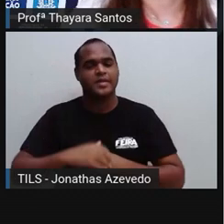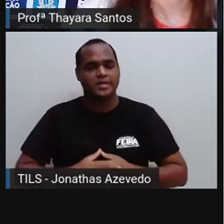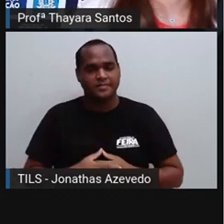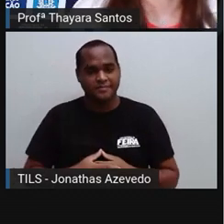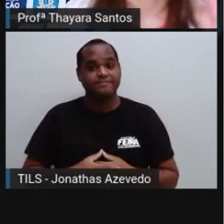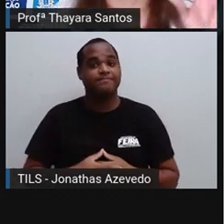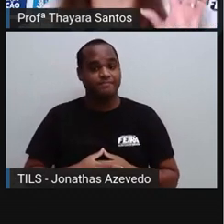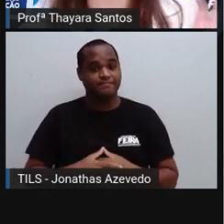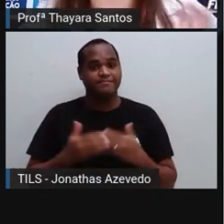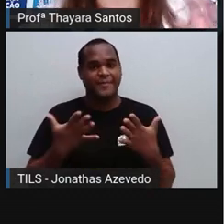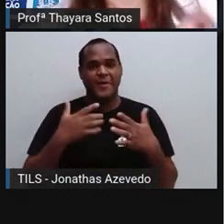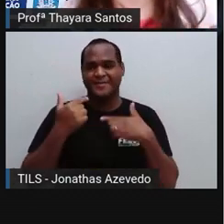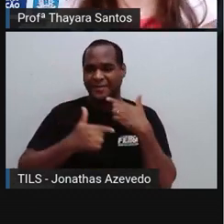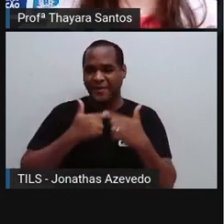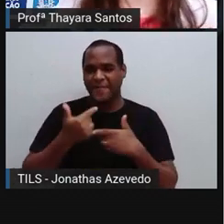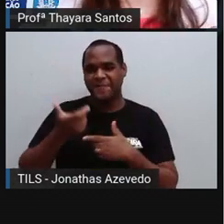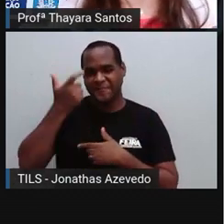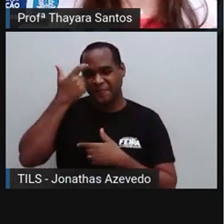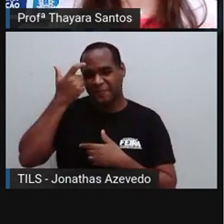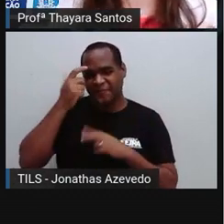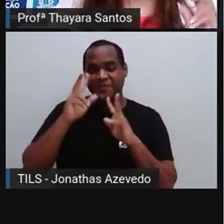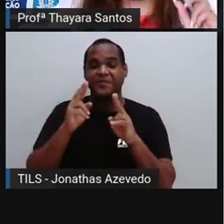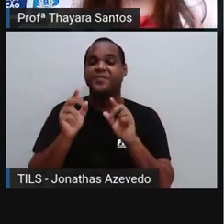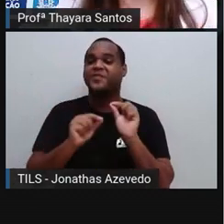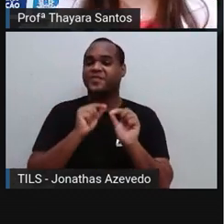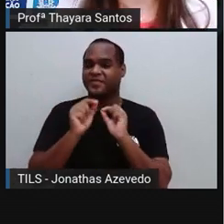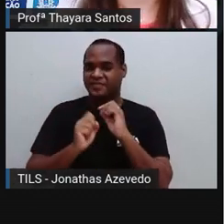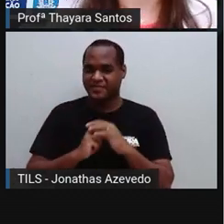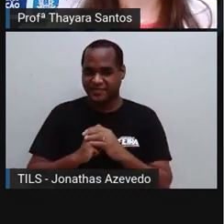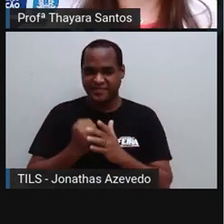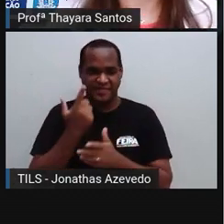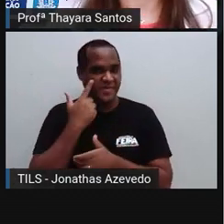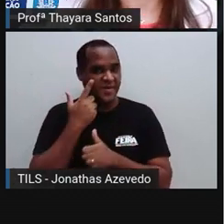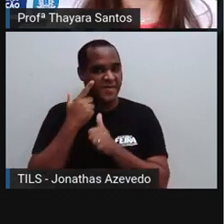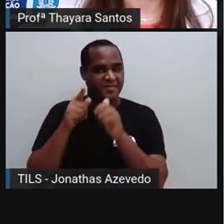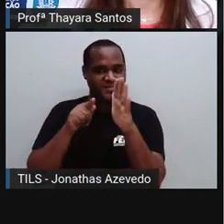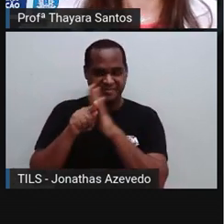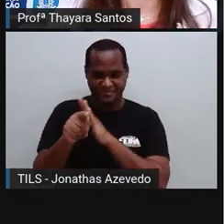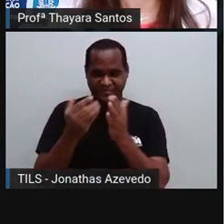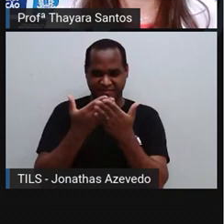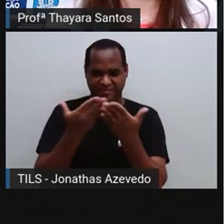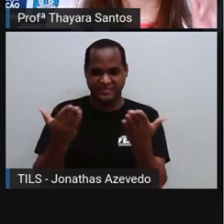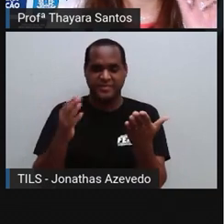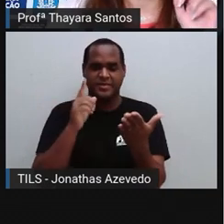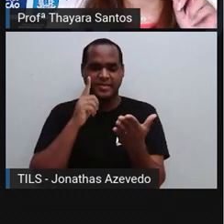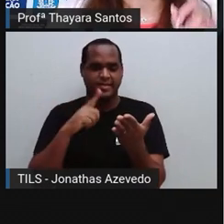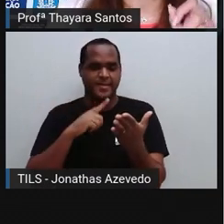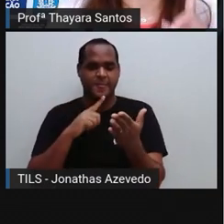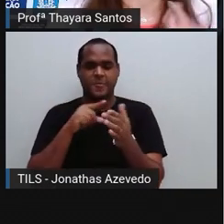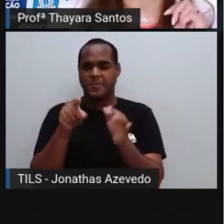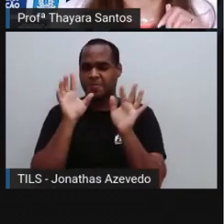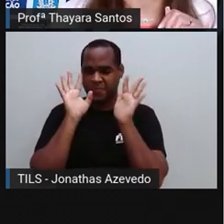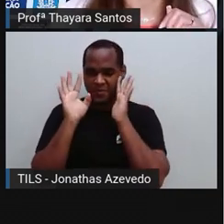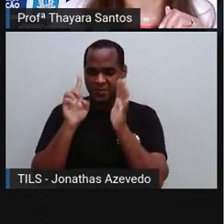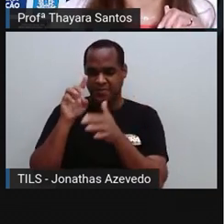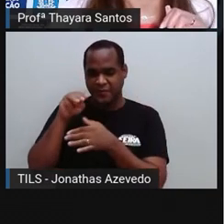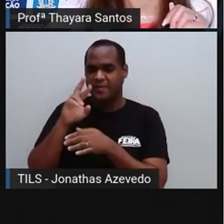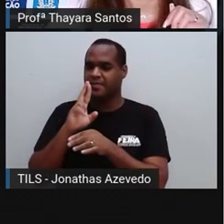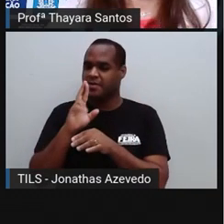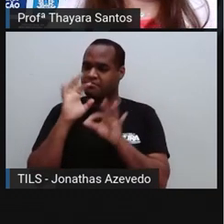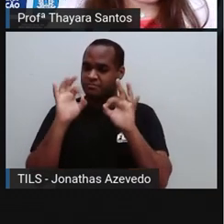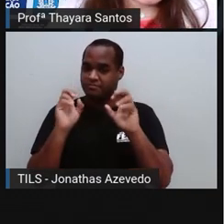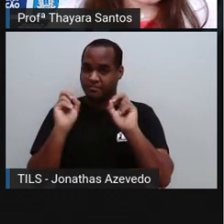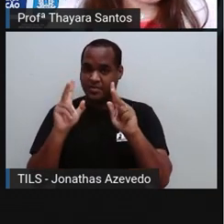Agora vamos trabalhar um pouquinho do que a gente viu aqui hoje. Vamos para a primeira pergunta que eu vou deixar e vocês vão ter um minutinho para responder